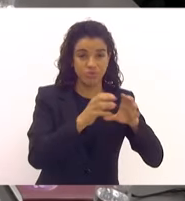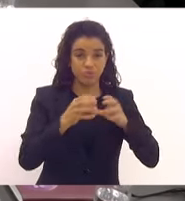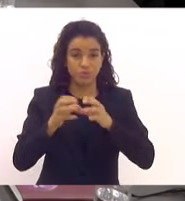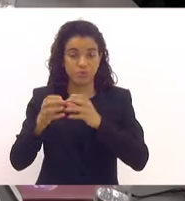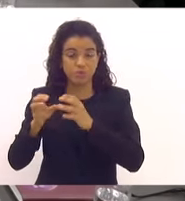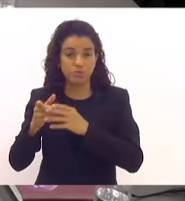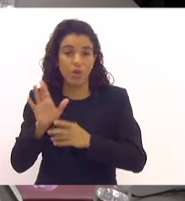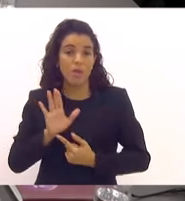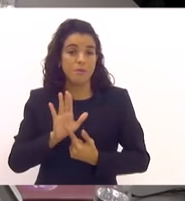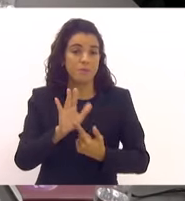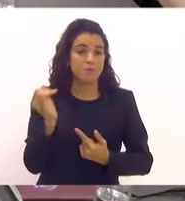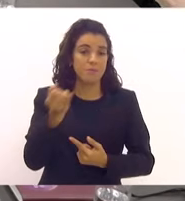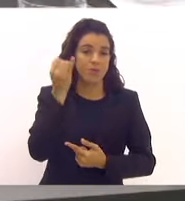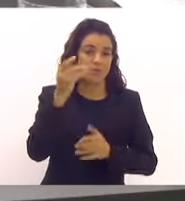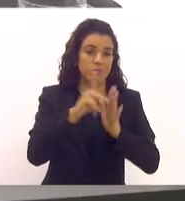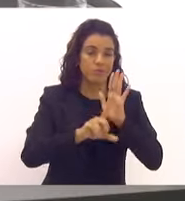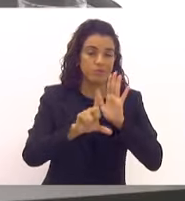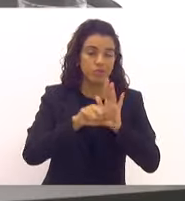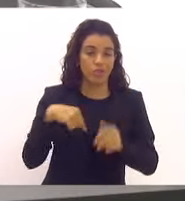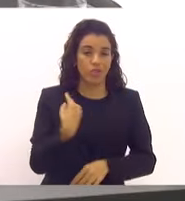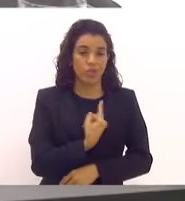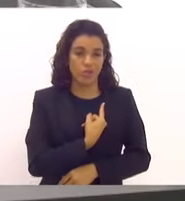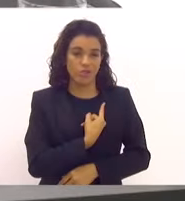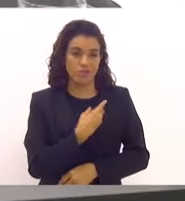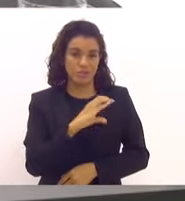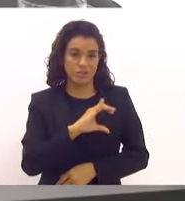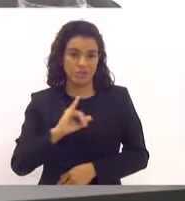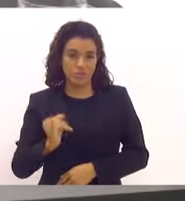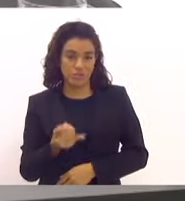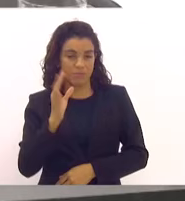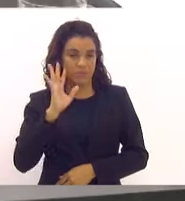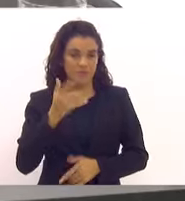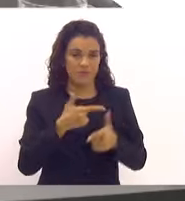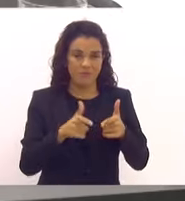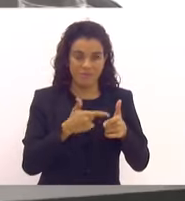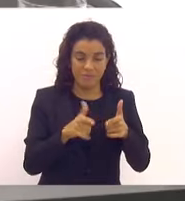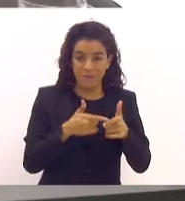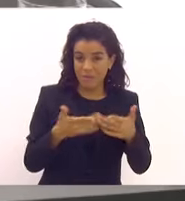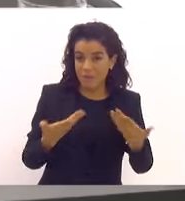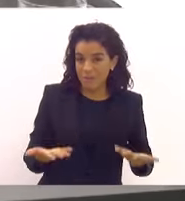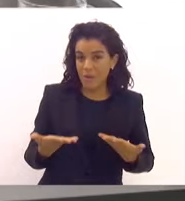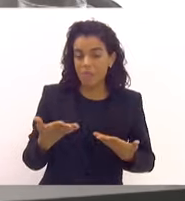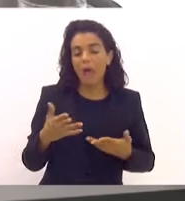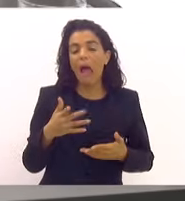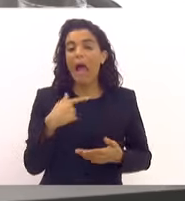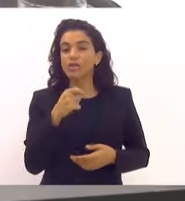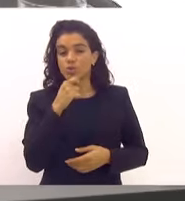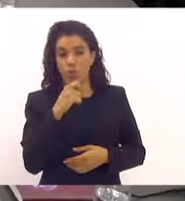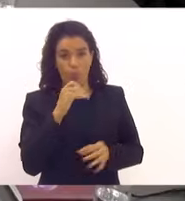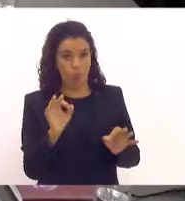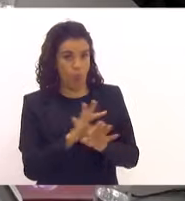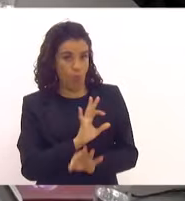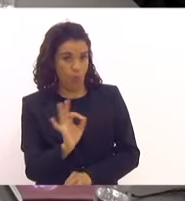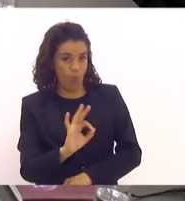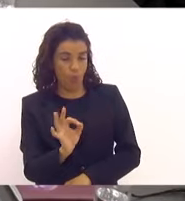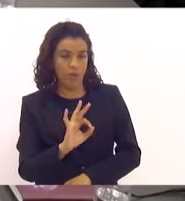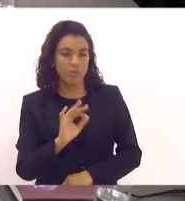gente apresentar um projeto nosso da CCJ para resolver a questão. Era isso, então, mas a gente acabou não fazendo isso. Vou